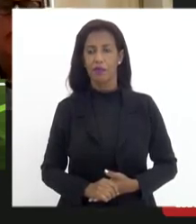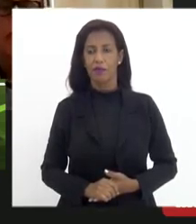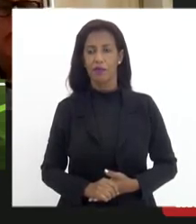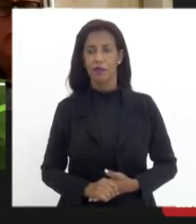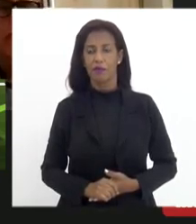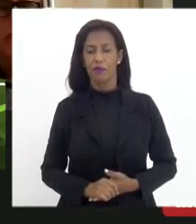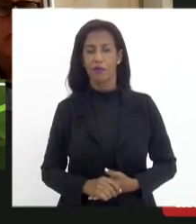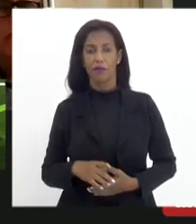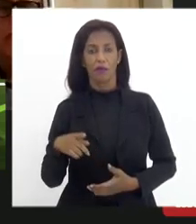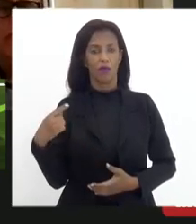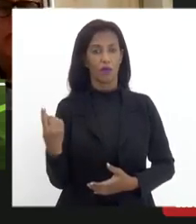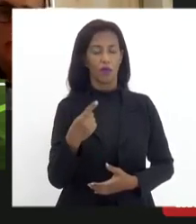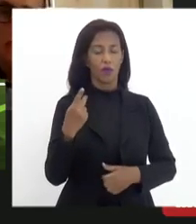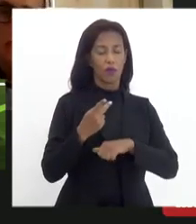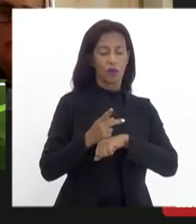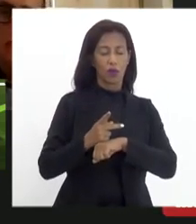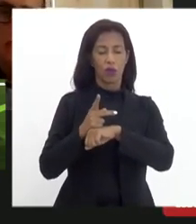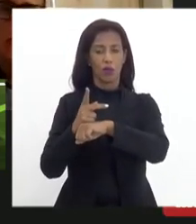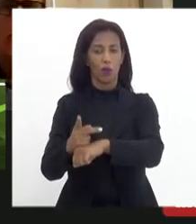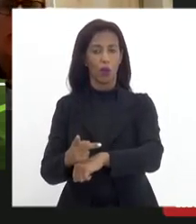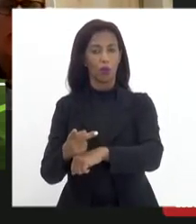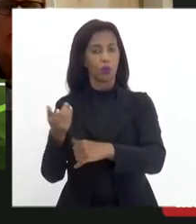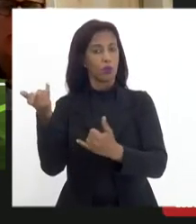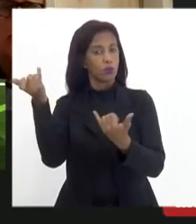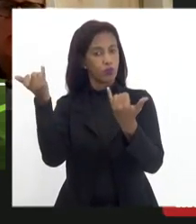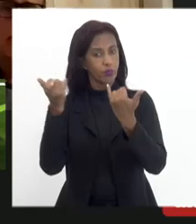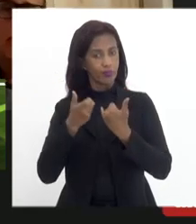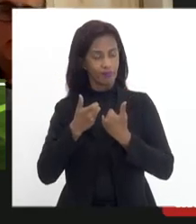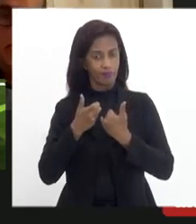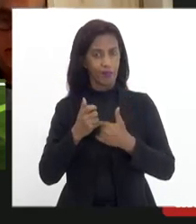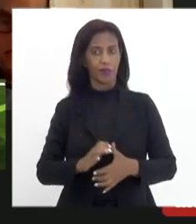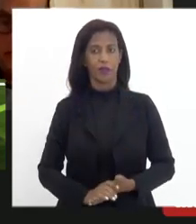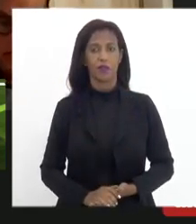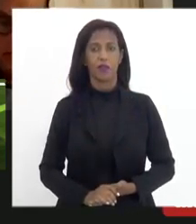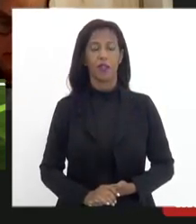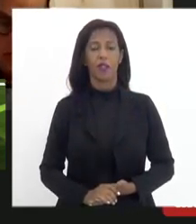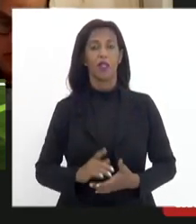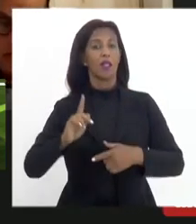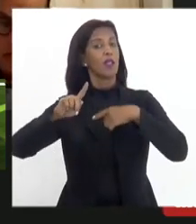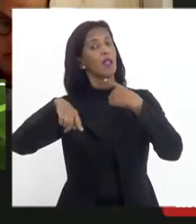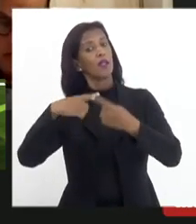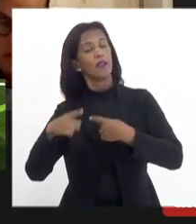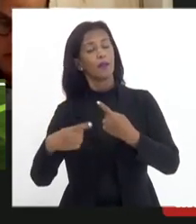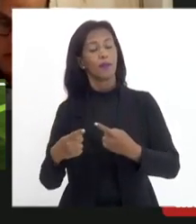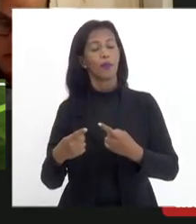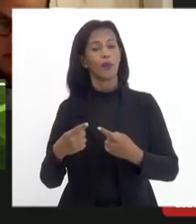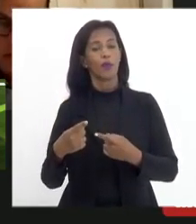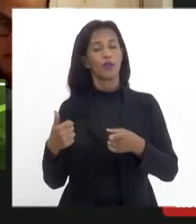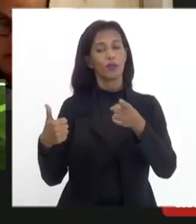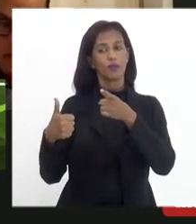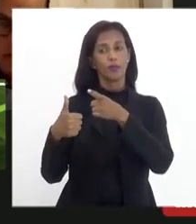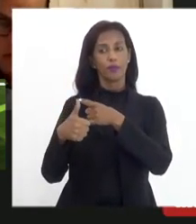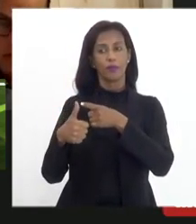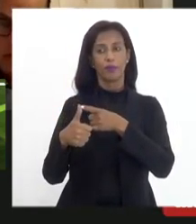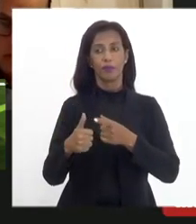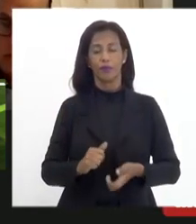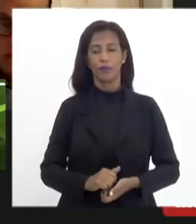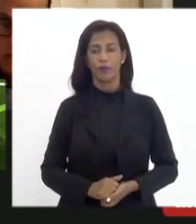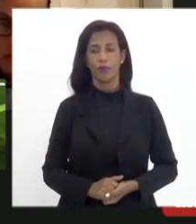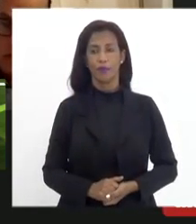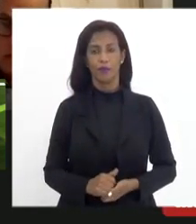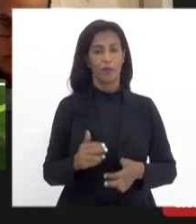Nós buscamos ouvir. E aí a gente, primeira